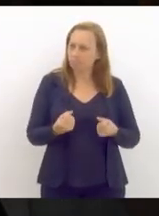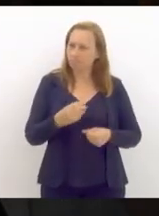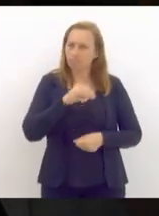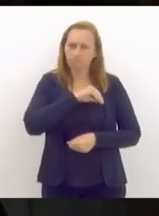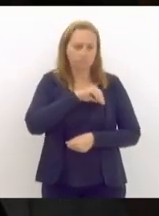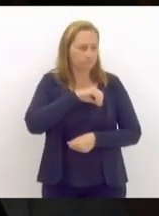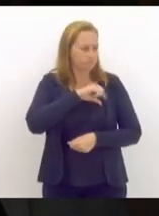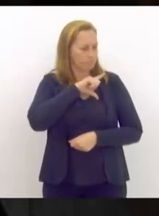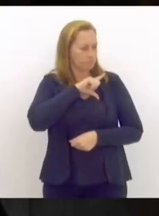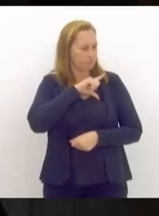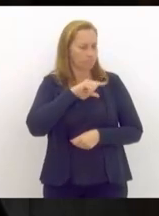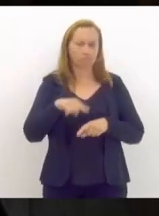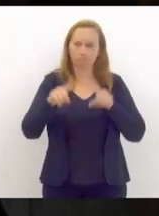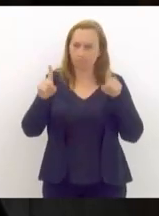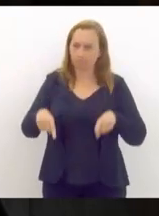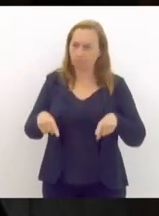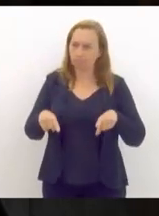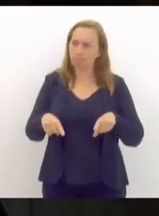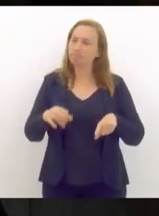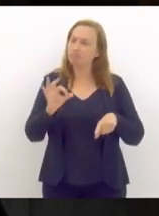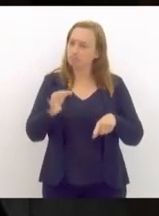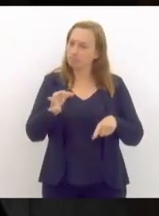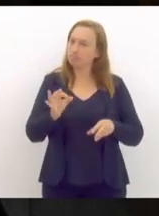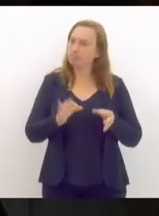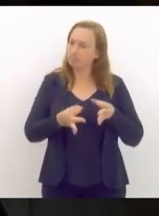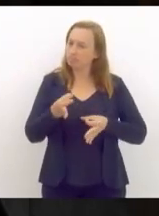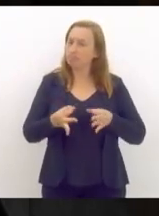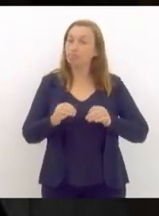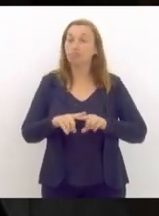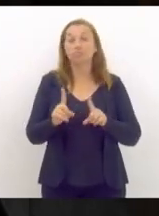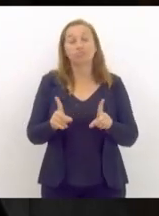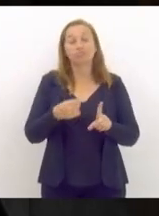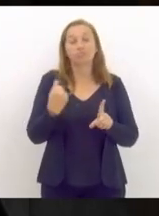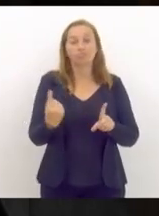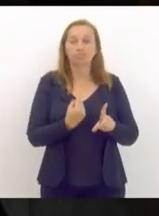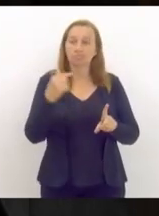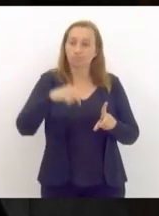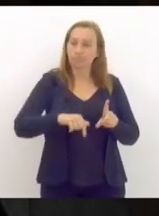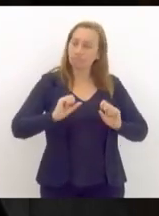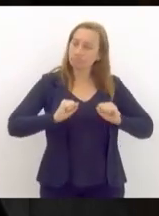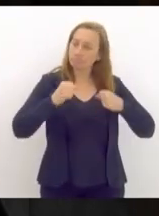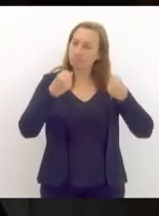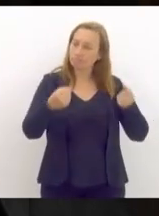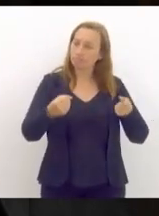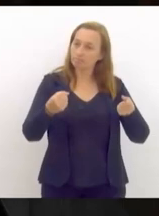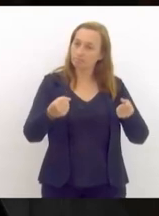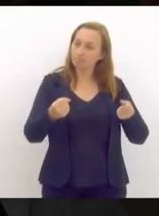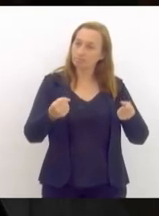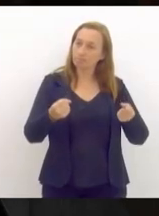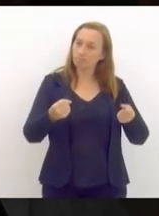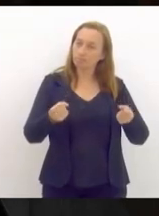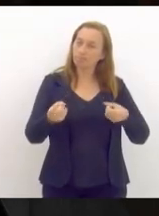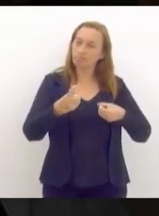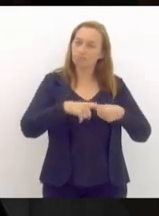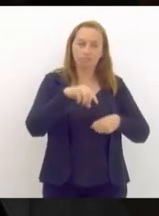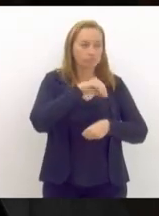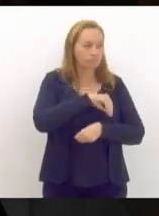o que seria justo para muitos deles. Nós estamos aqui defendendo recomposição de perdas